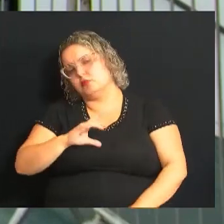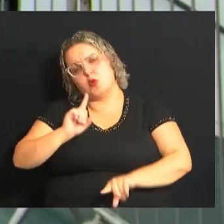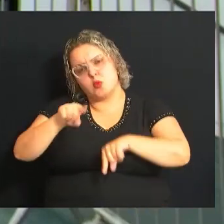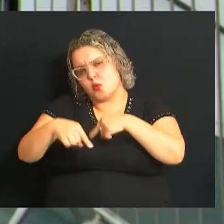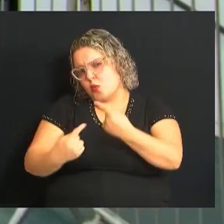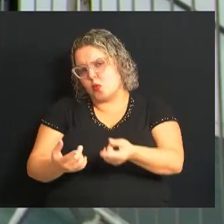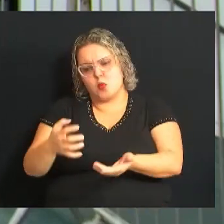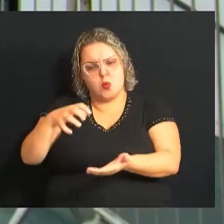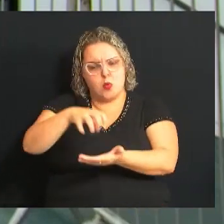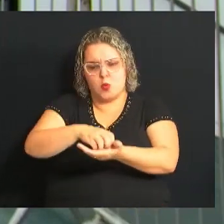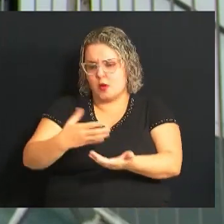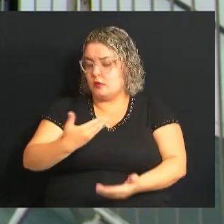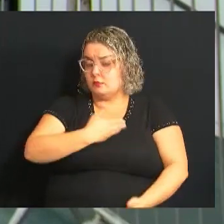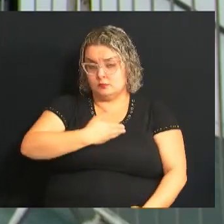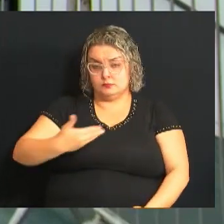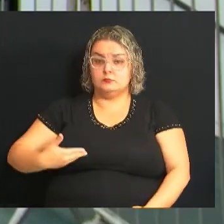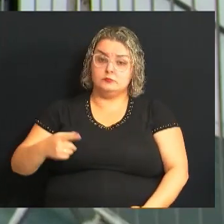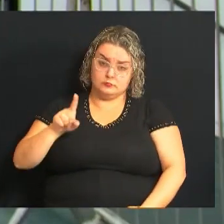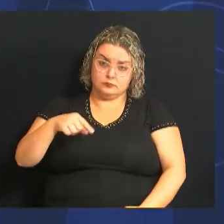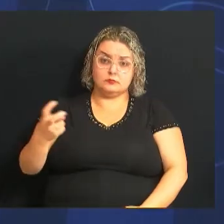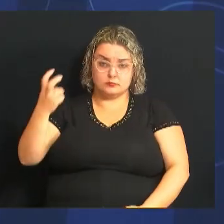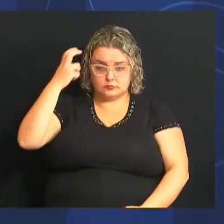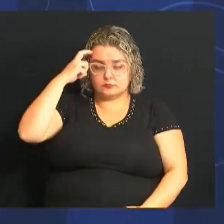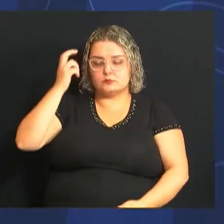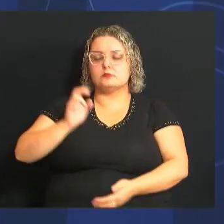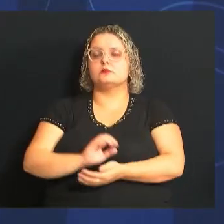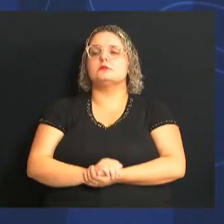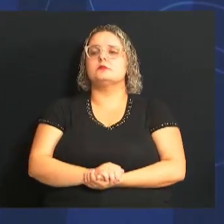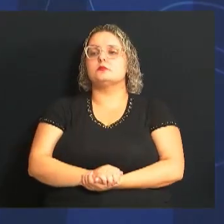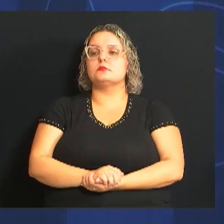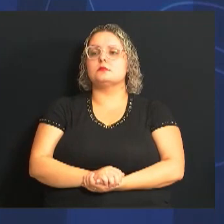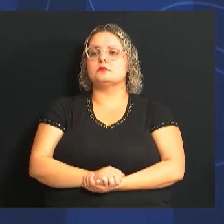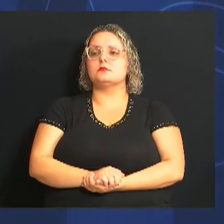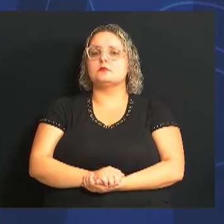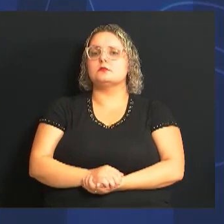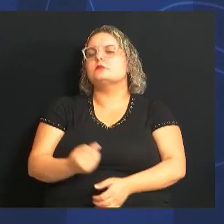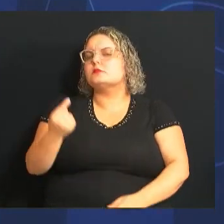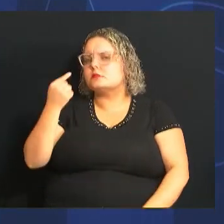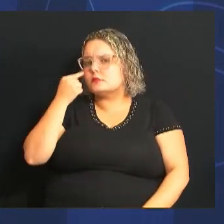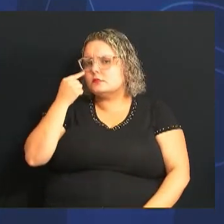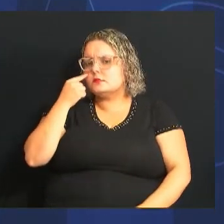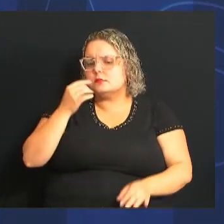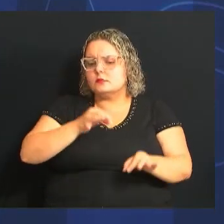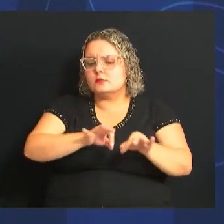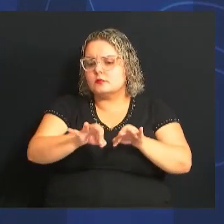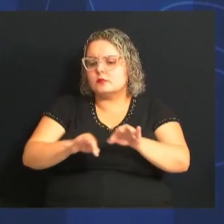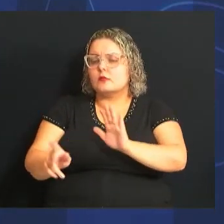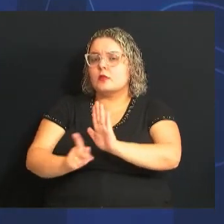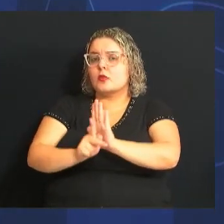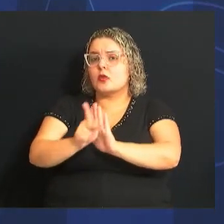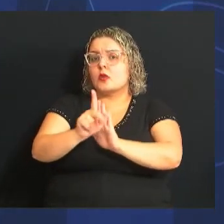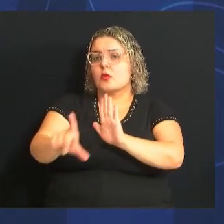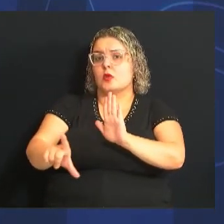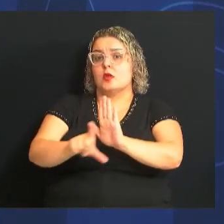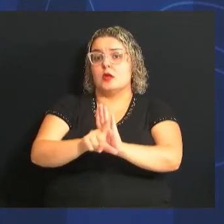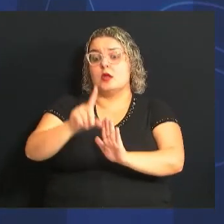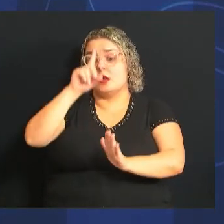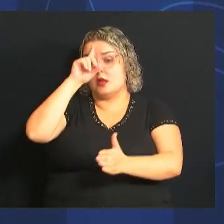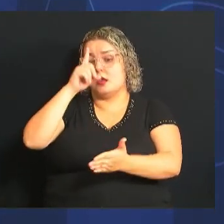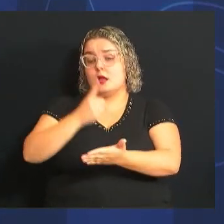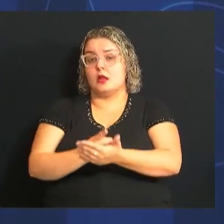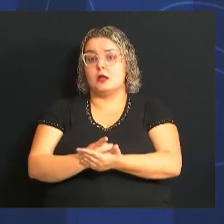órgão público assim de cultura. E olha só, o projeto de lei que determina que